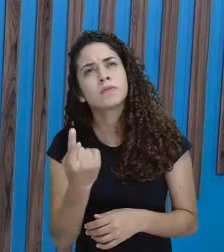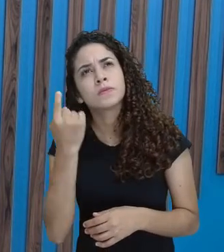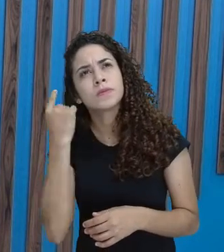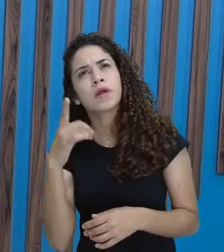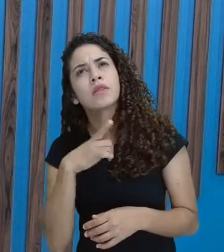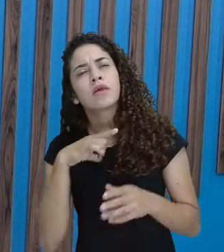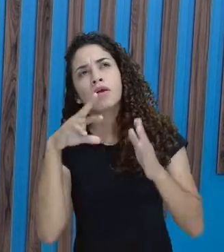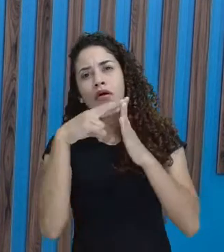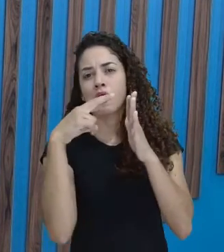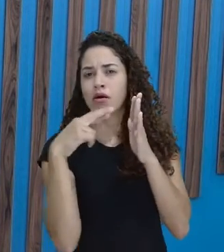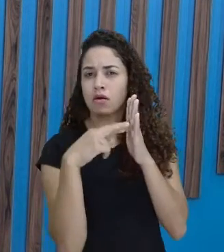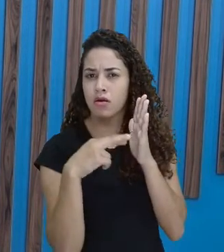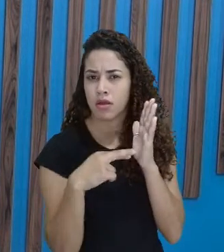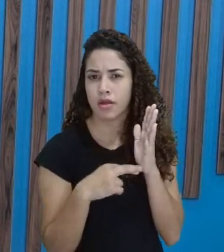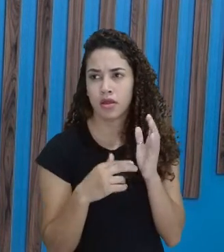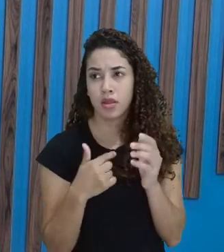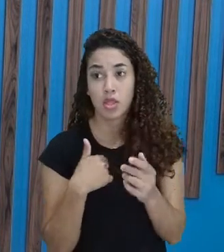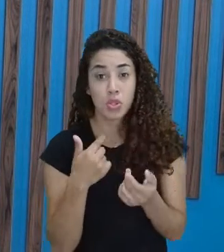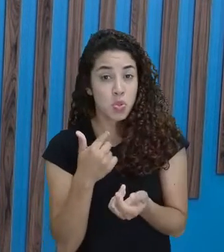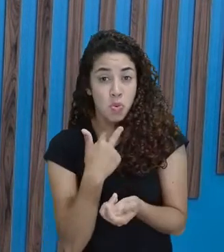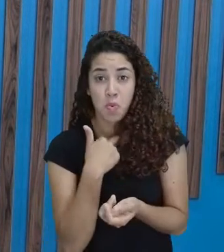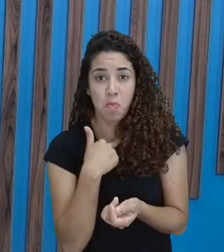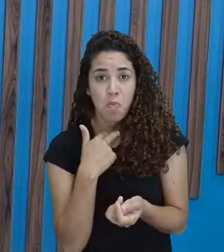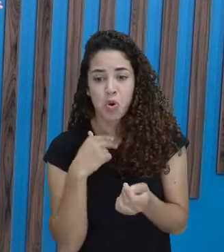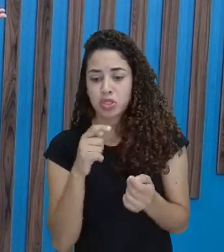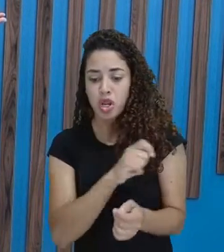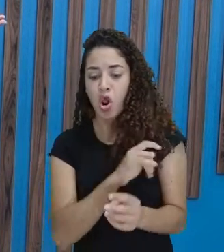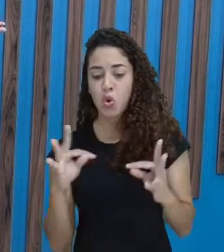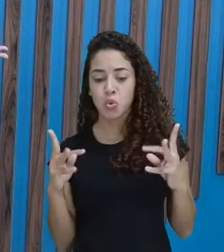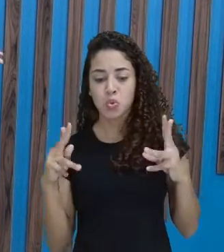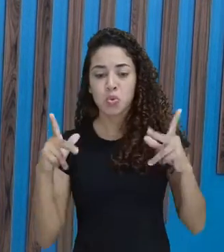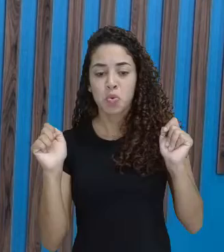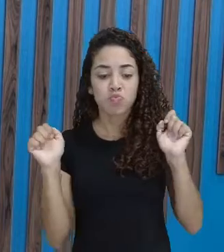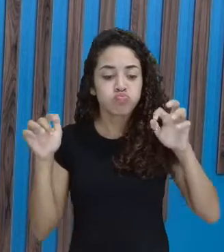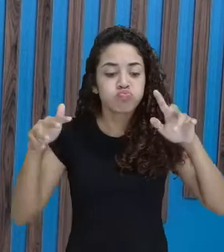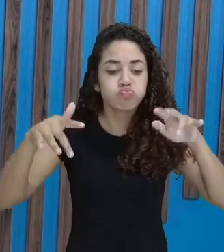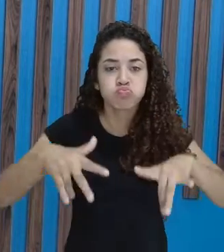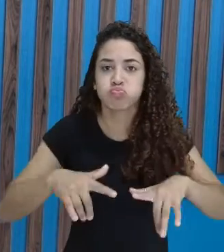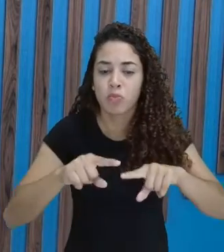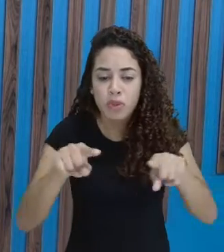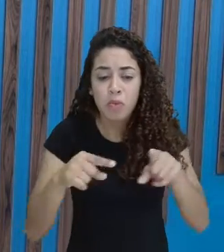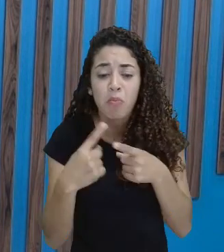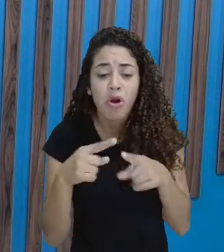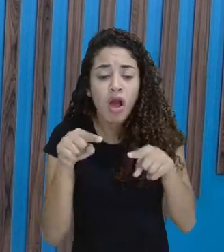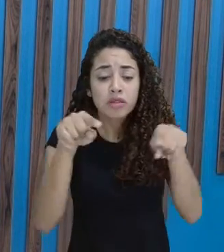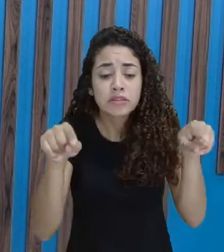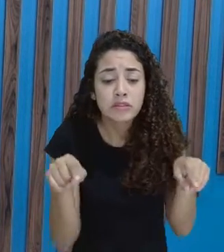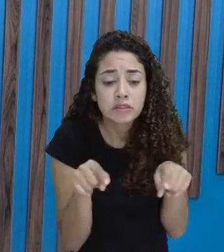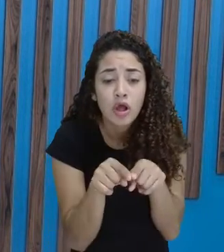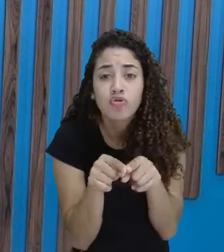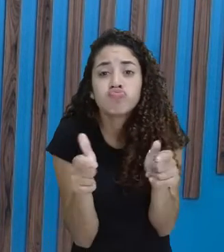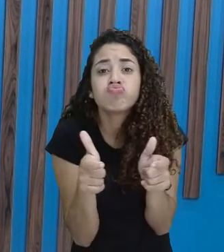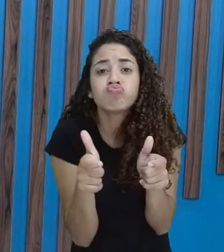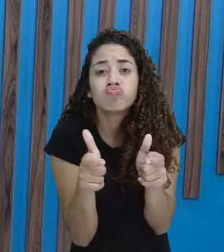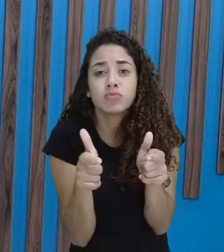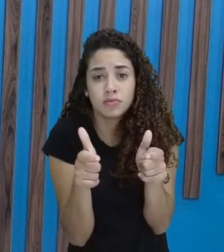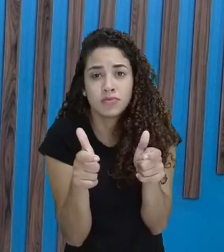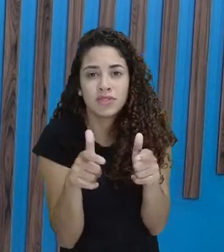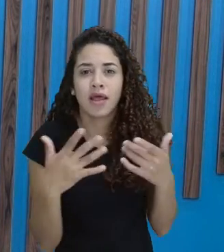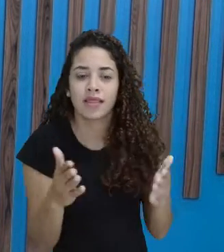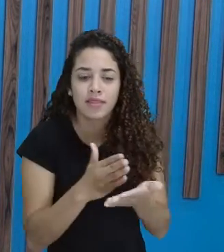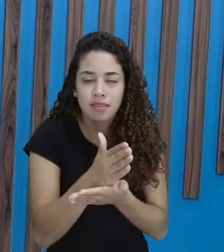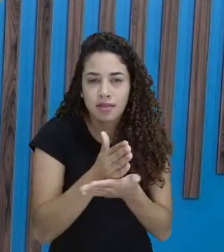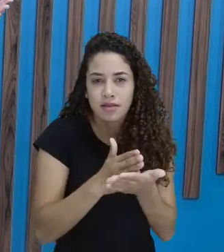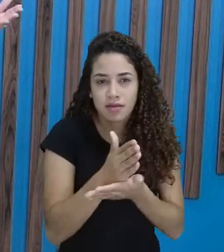uma regrazinha que não podia ter todos os alunos, porque as salas eram pequenas, e a gente dividia por turma,